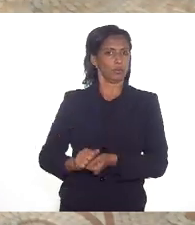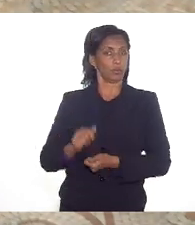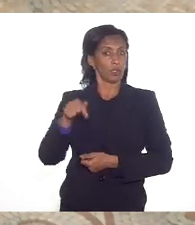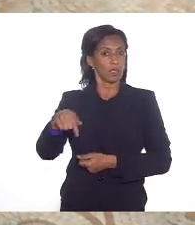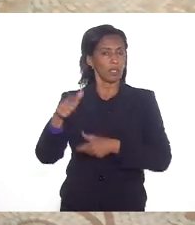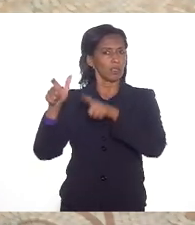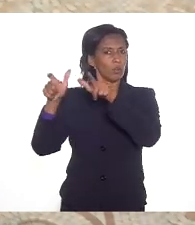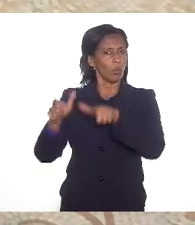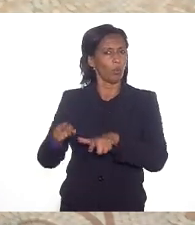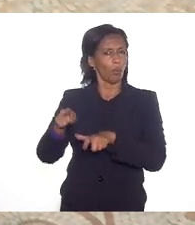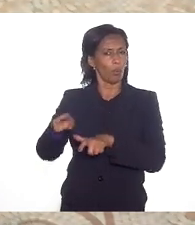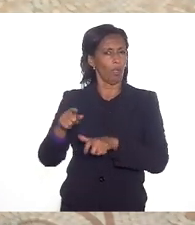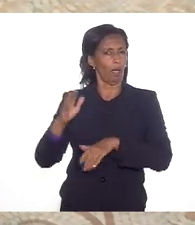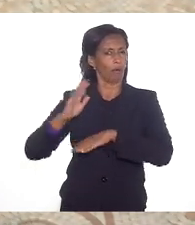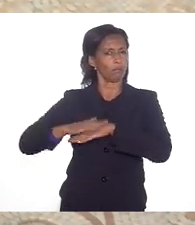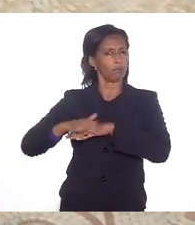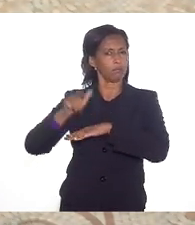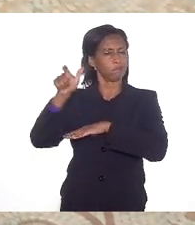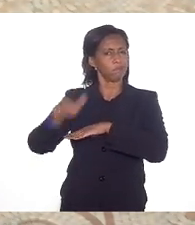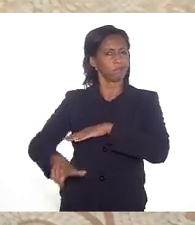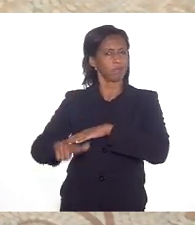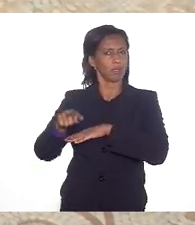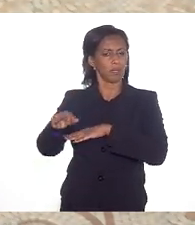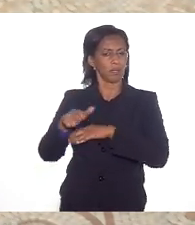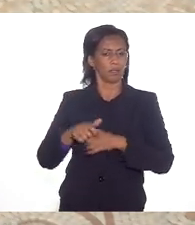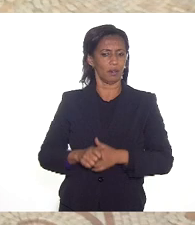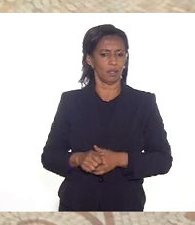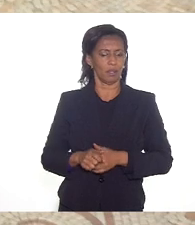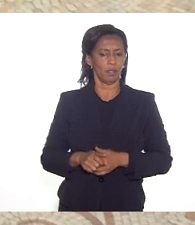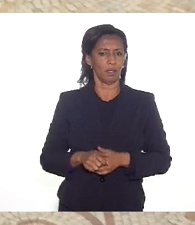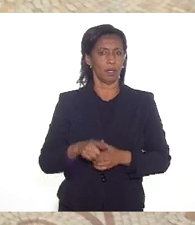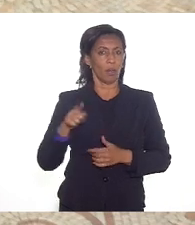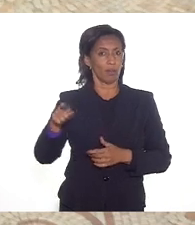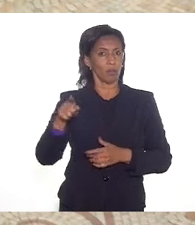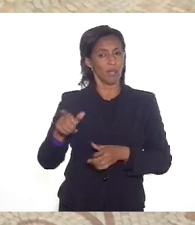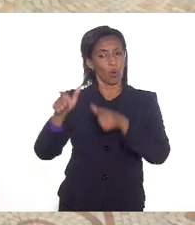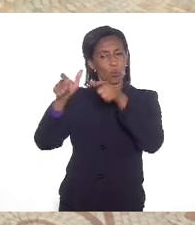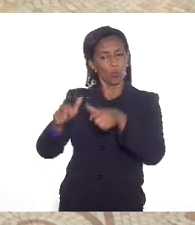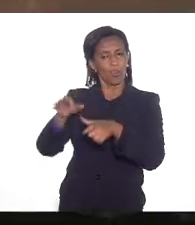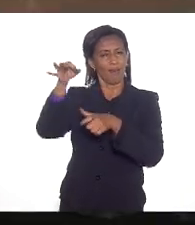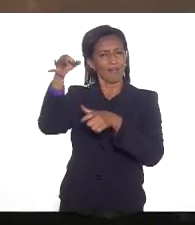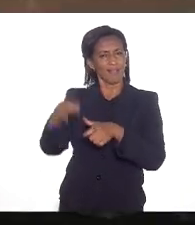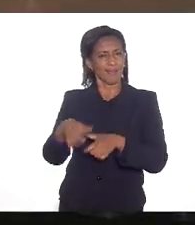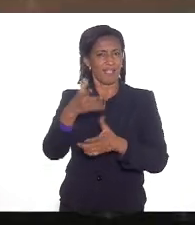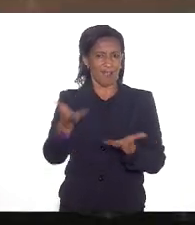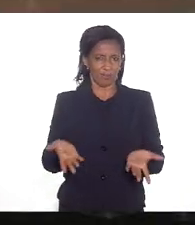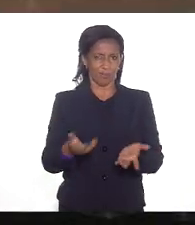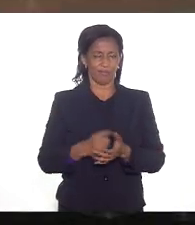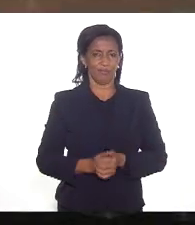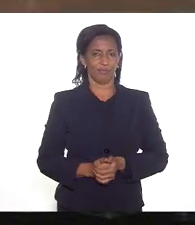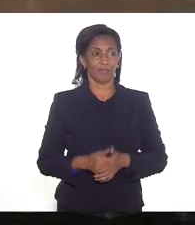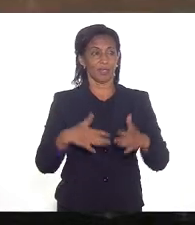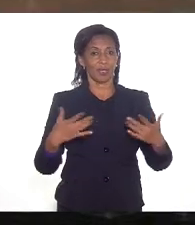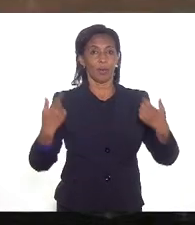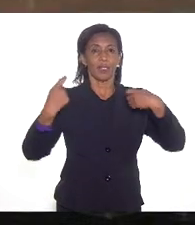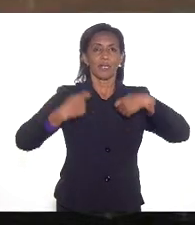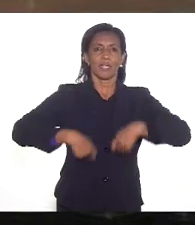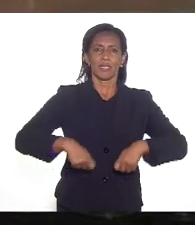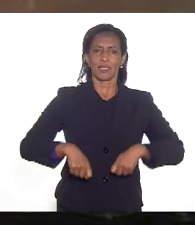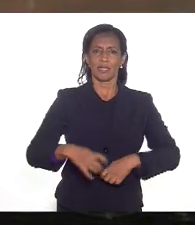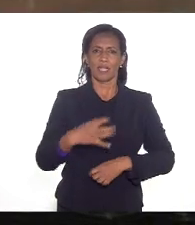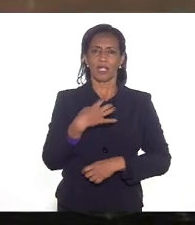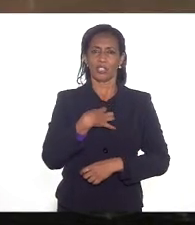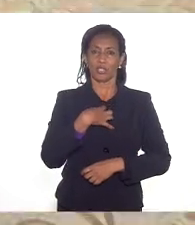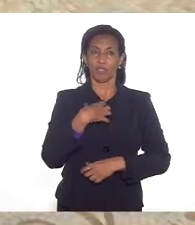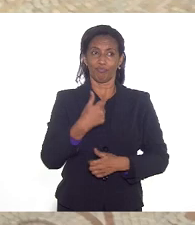esse lugar é potencializado por ocupar o lugar certo onde deve estar Ou seja a necessidade de